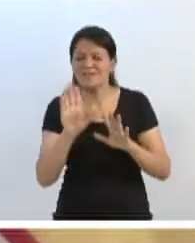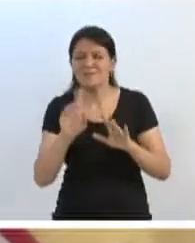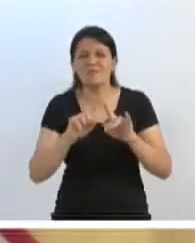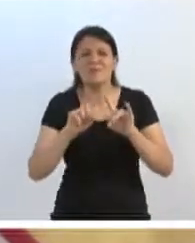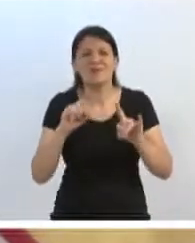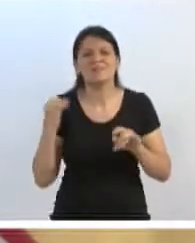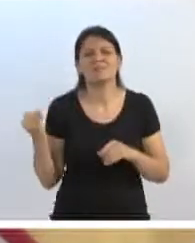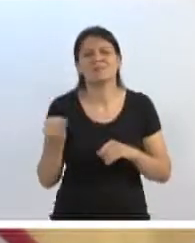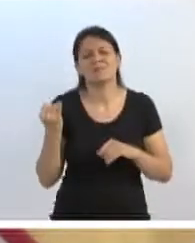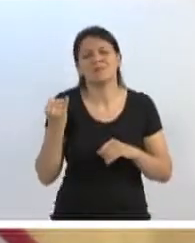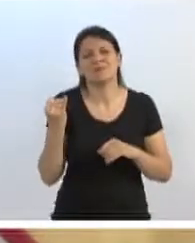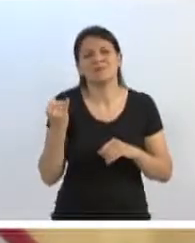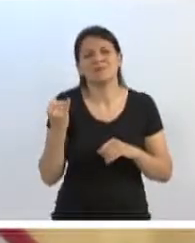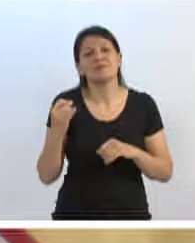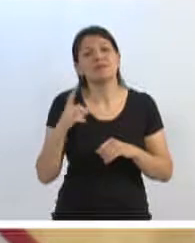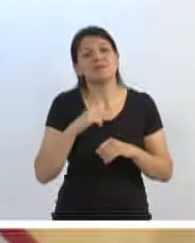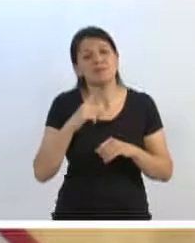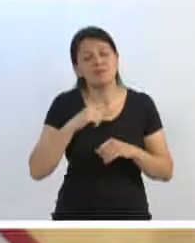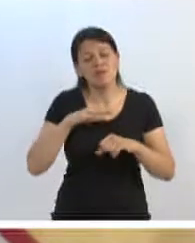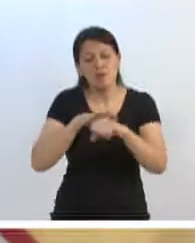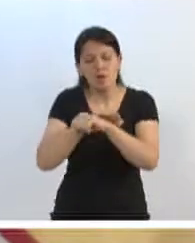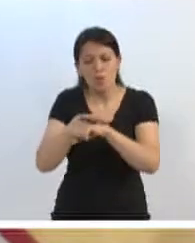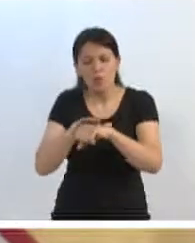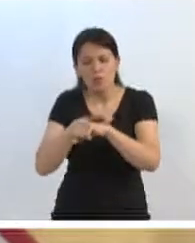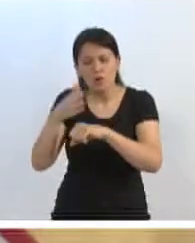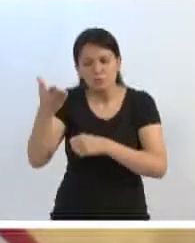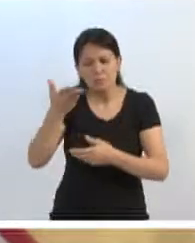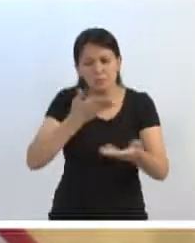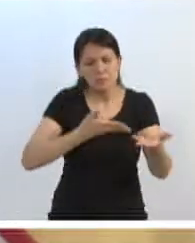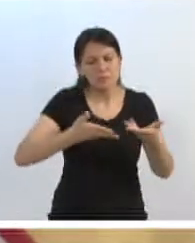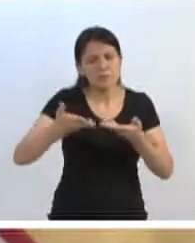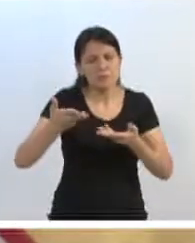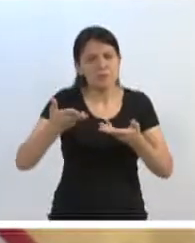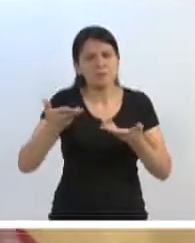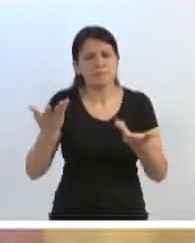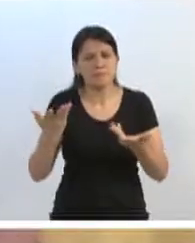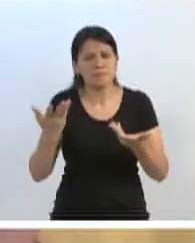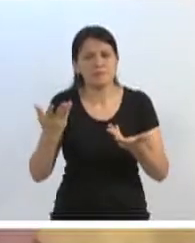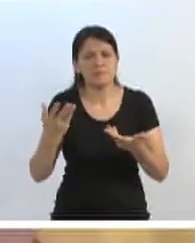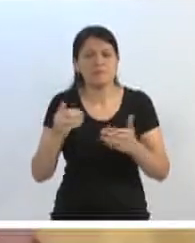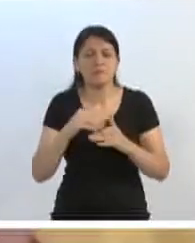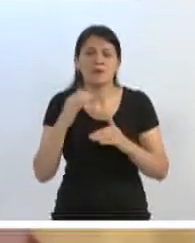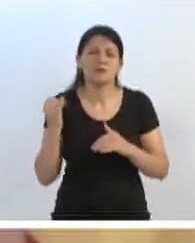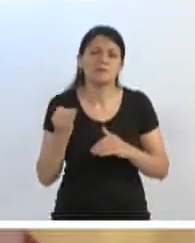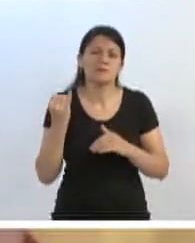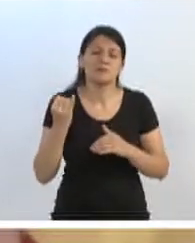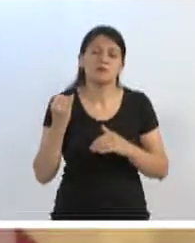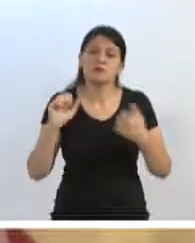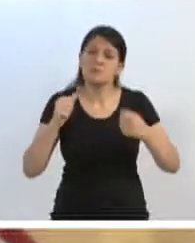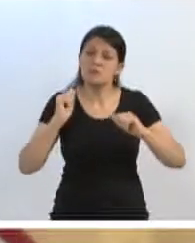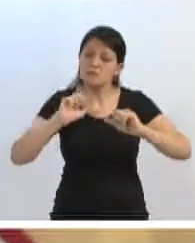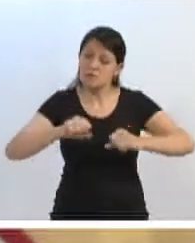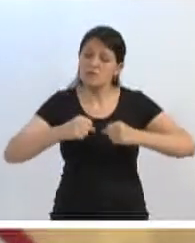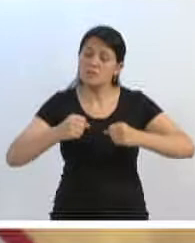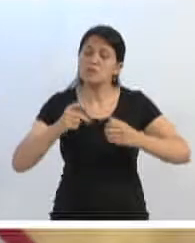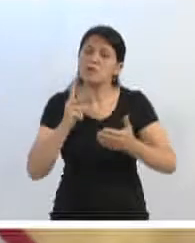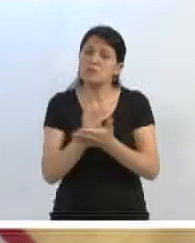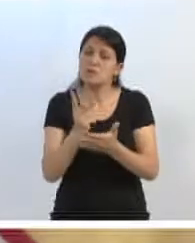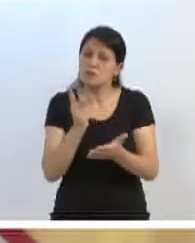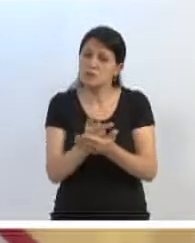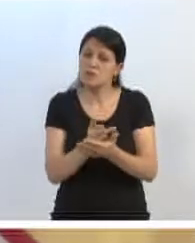importante é que houve o diálogo a conversa foi feita e isso é que nós precisamos reforçar que garantir